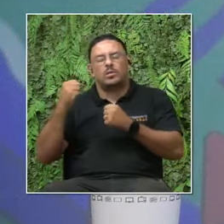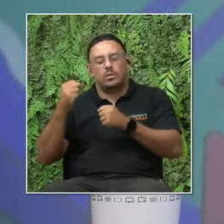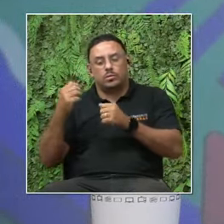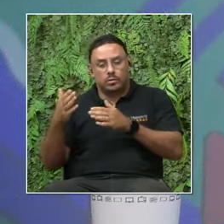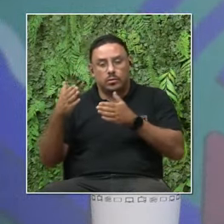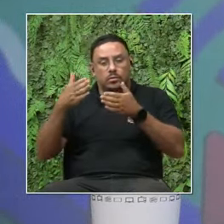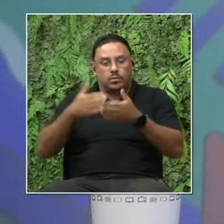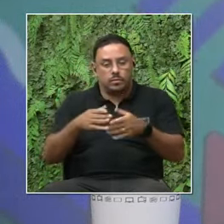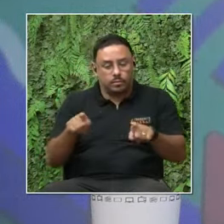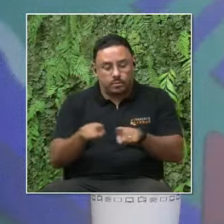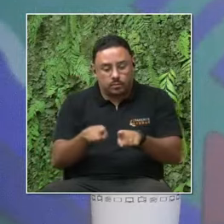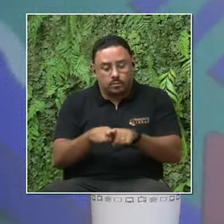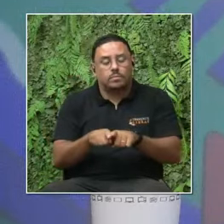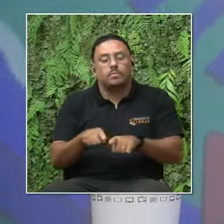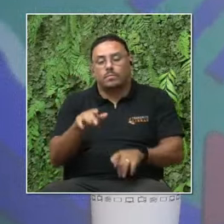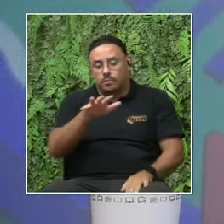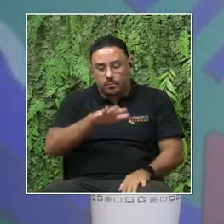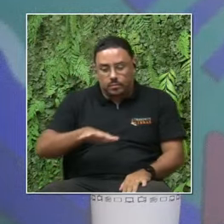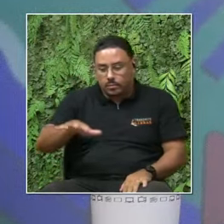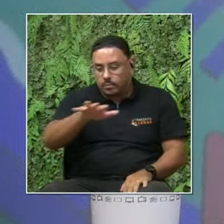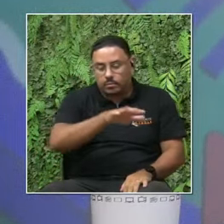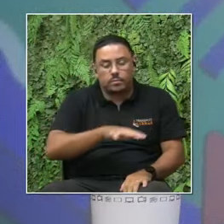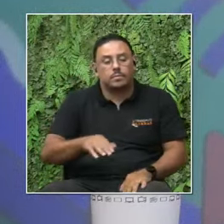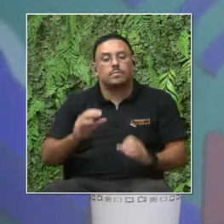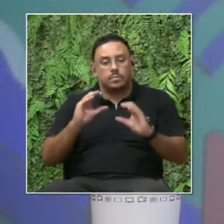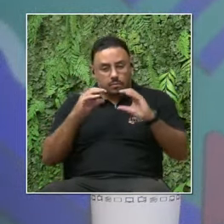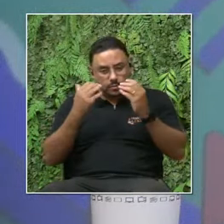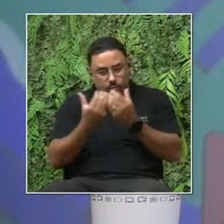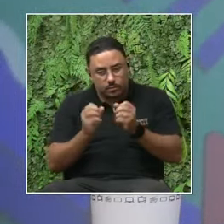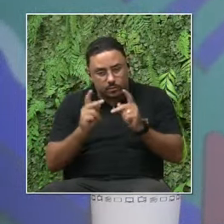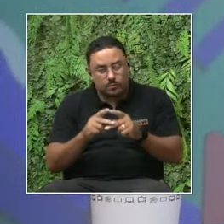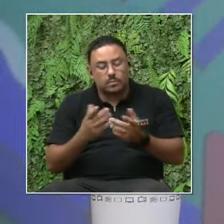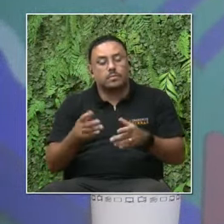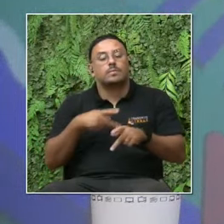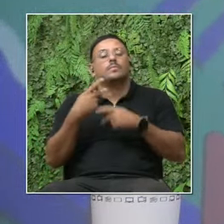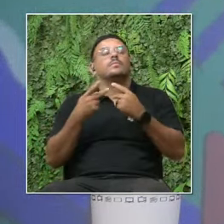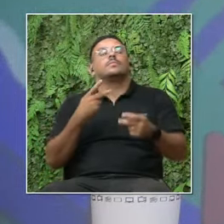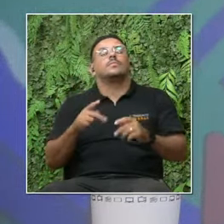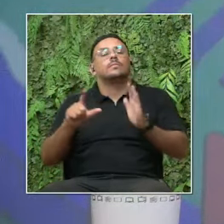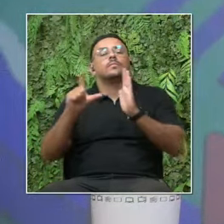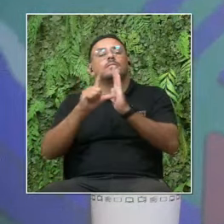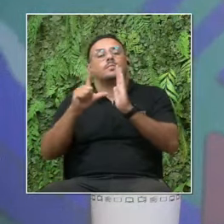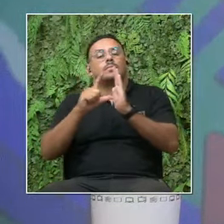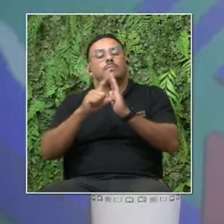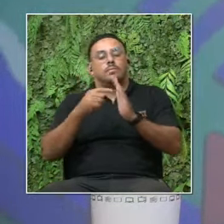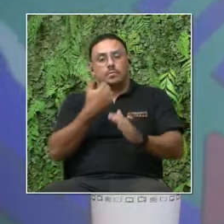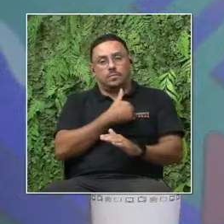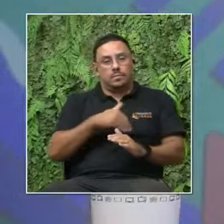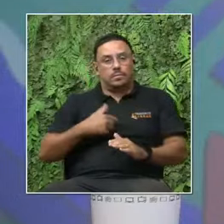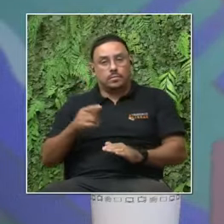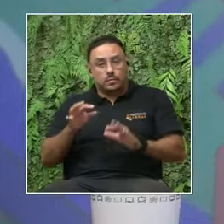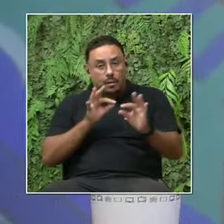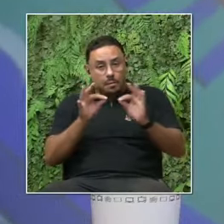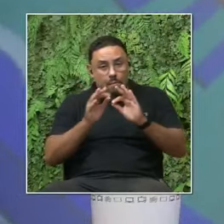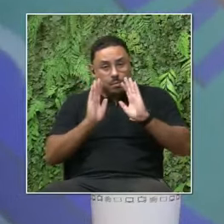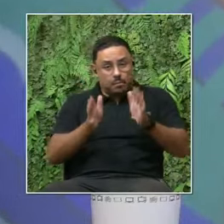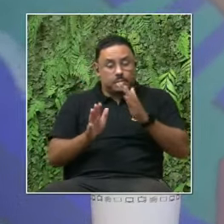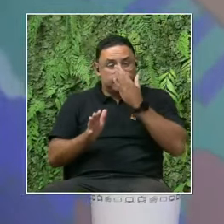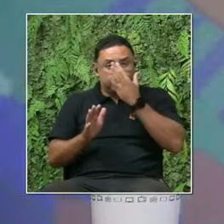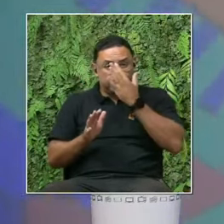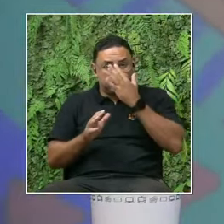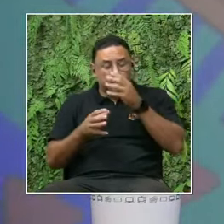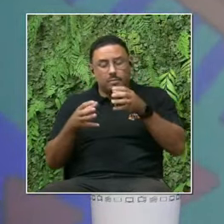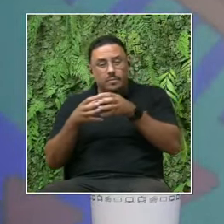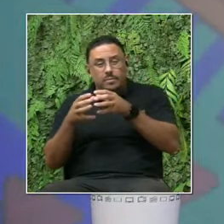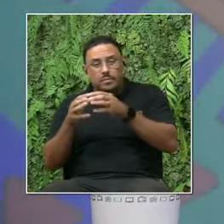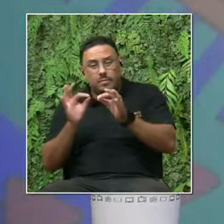chegando também ali e na aí no Mineirão Tá certo quero falar da loja do Atlético você tá preparado toma tá